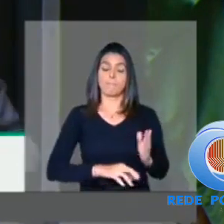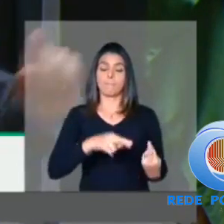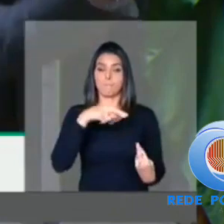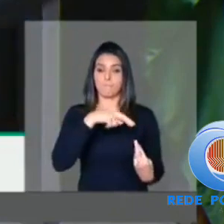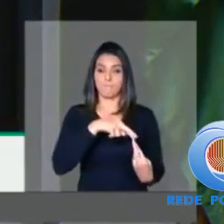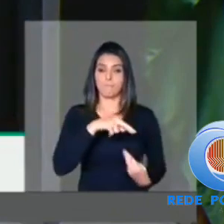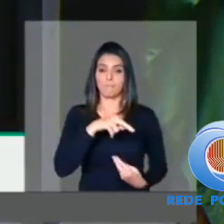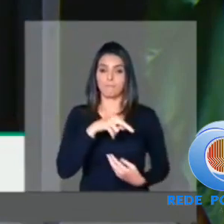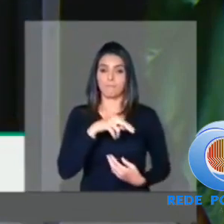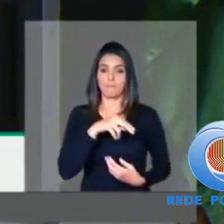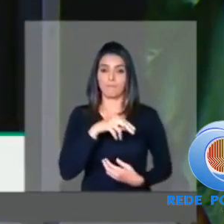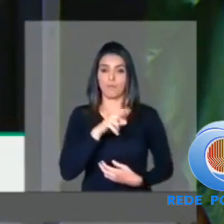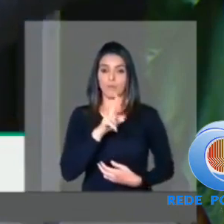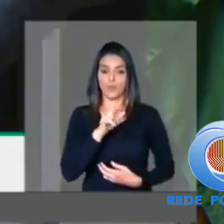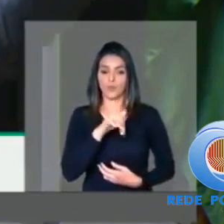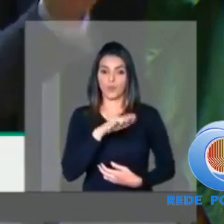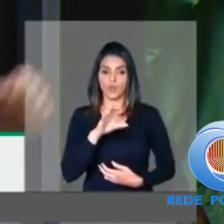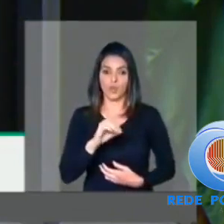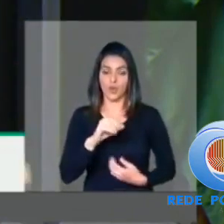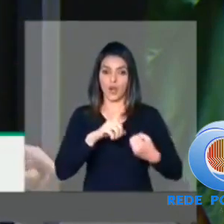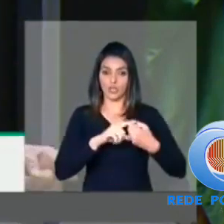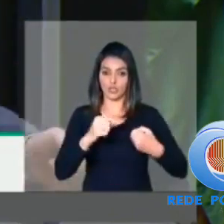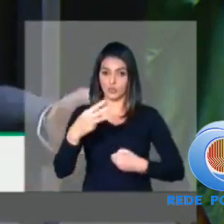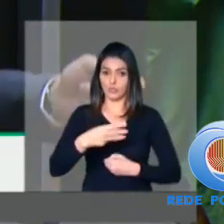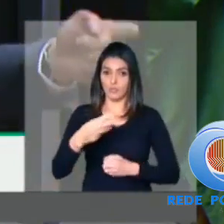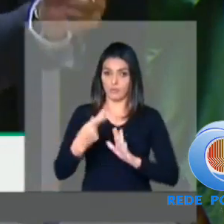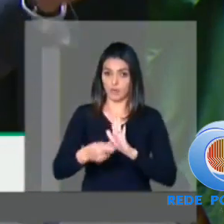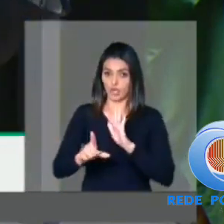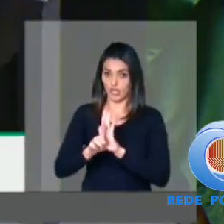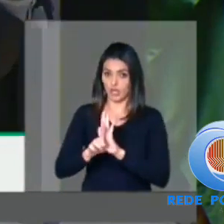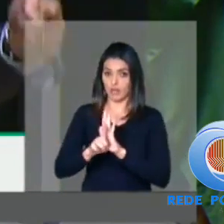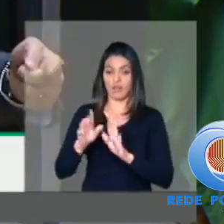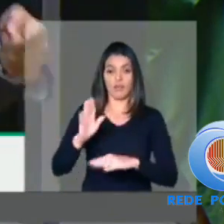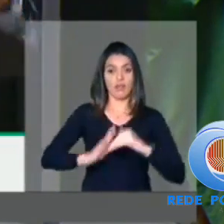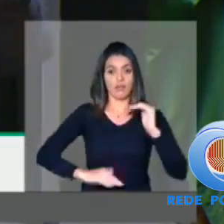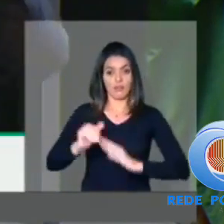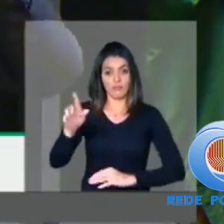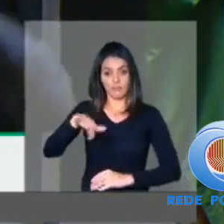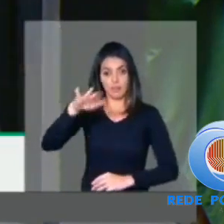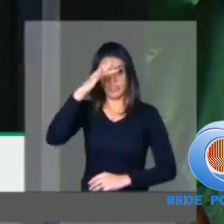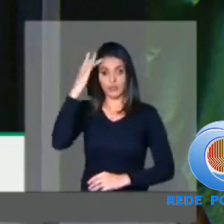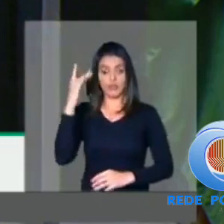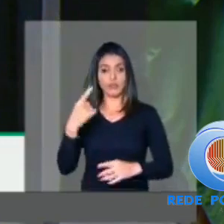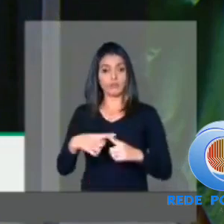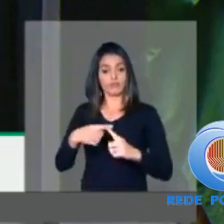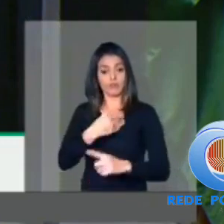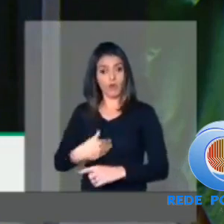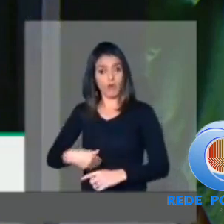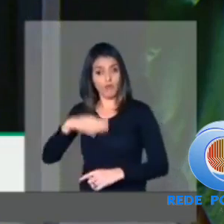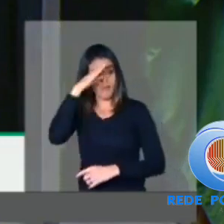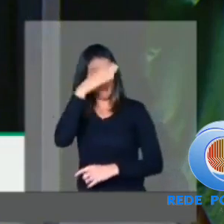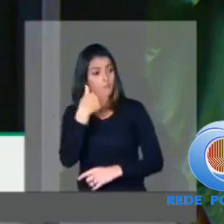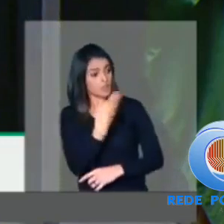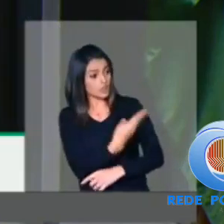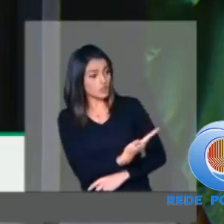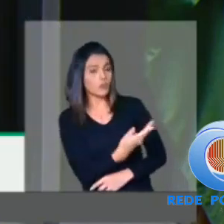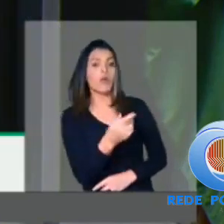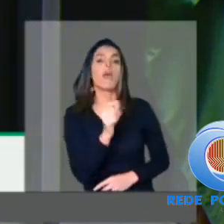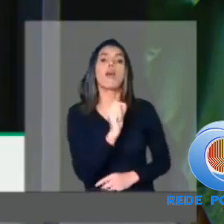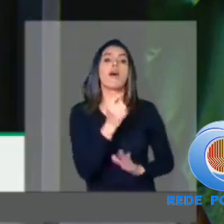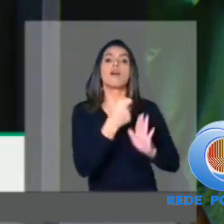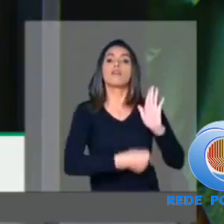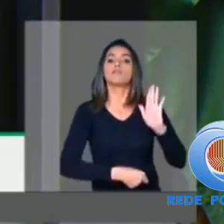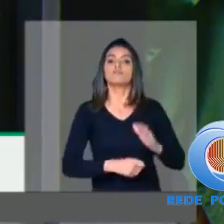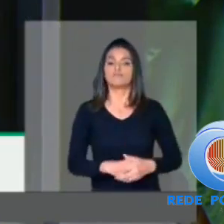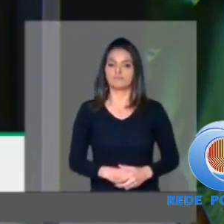artigo 3º do projeto de lei dos especialistas, projeto esse encomendado pelo governo. Vejam o que ele